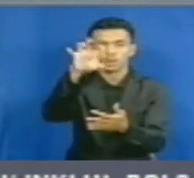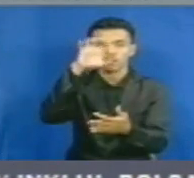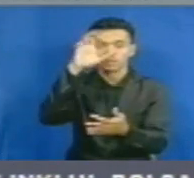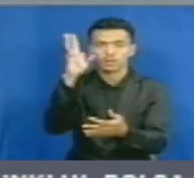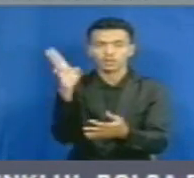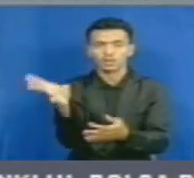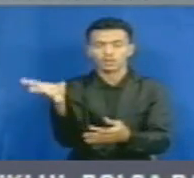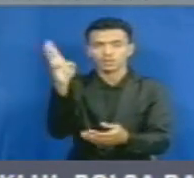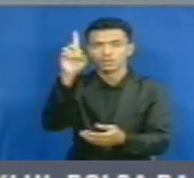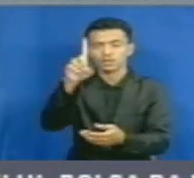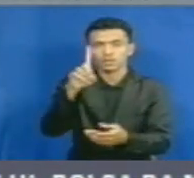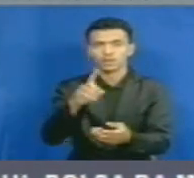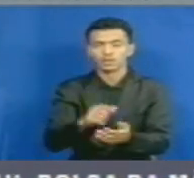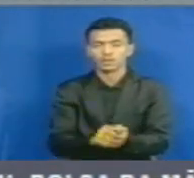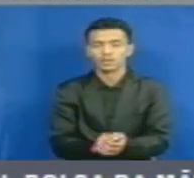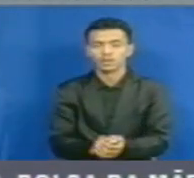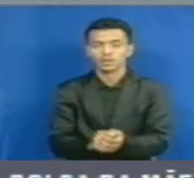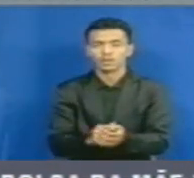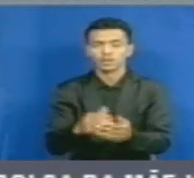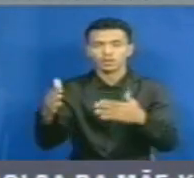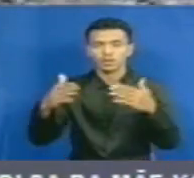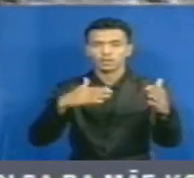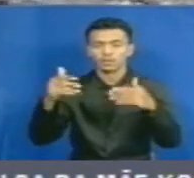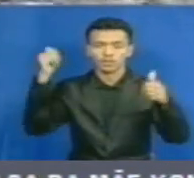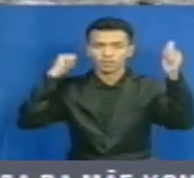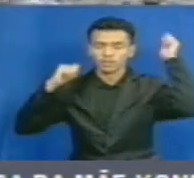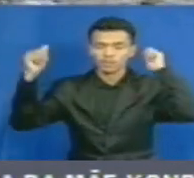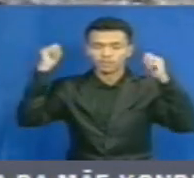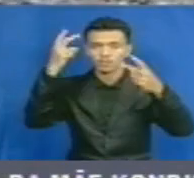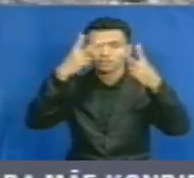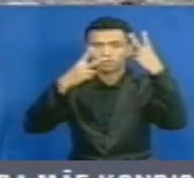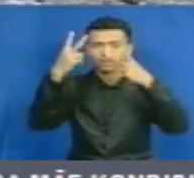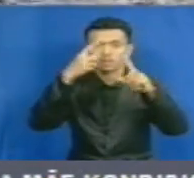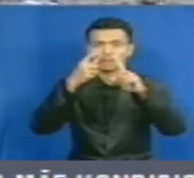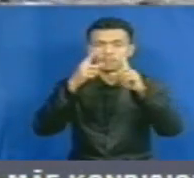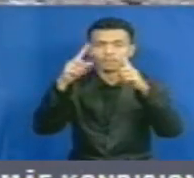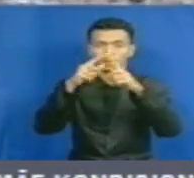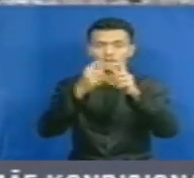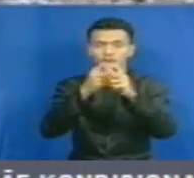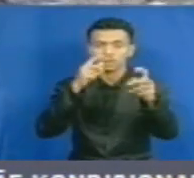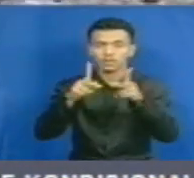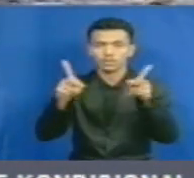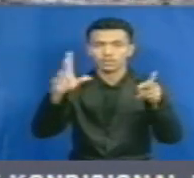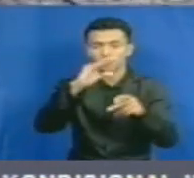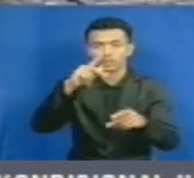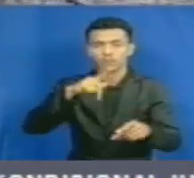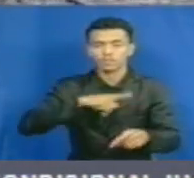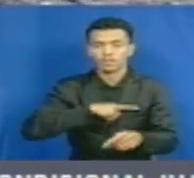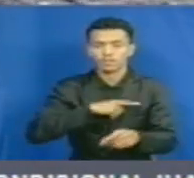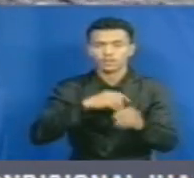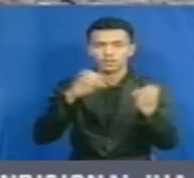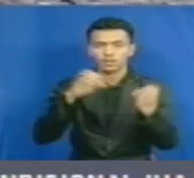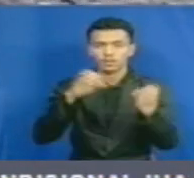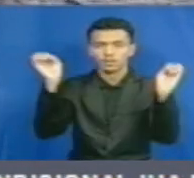nulo resin idea. Ume hirakne recolha husia atividade pasare vista pa transporte público no privado. Pela ia